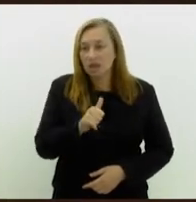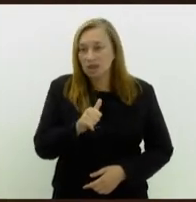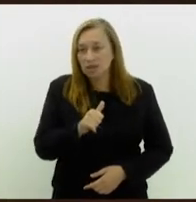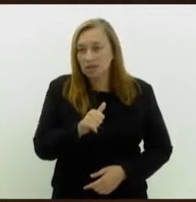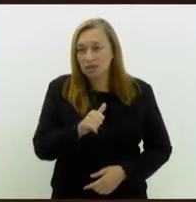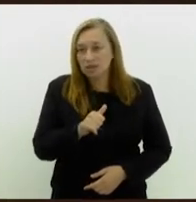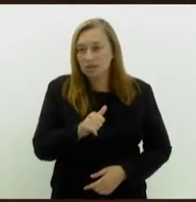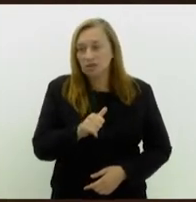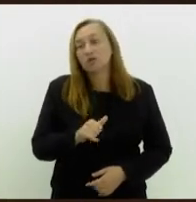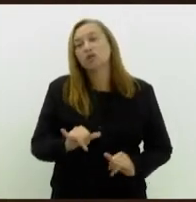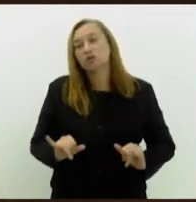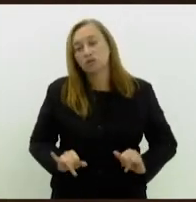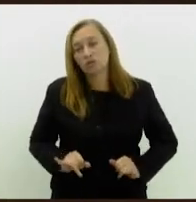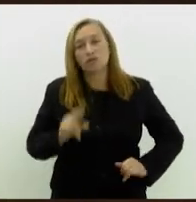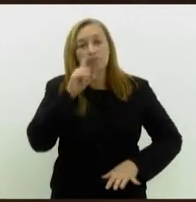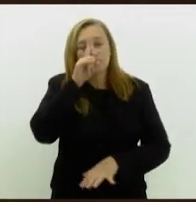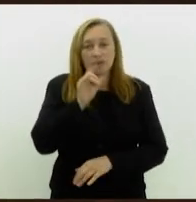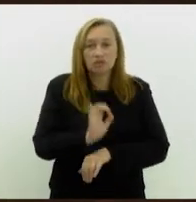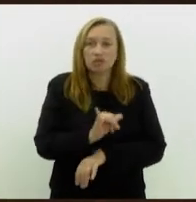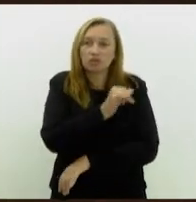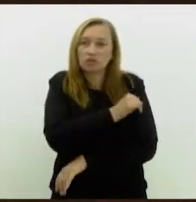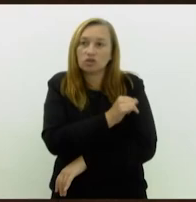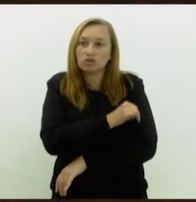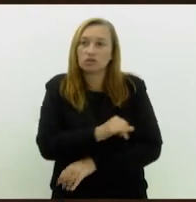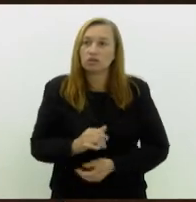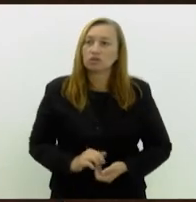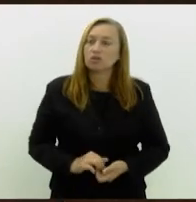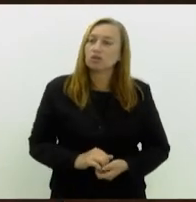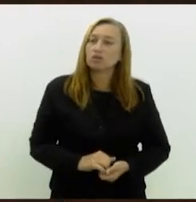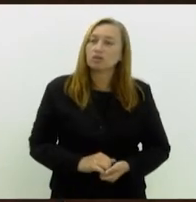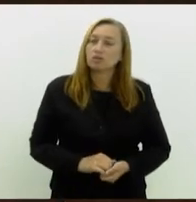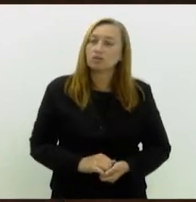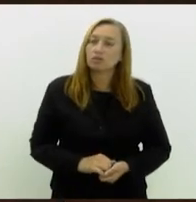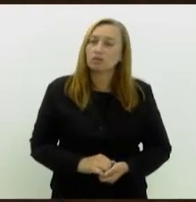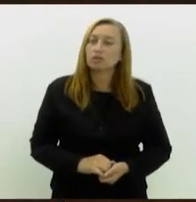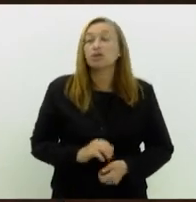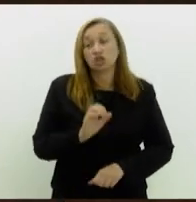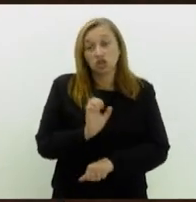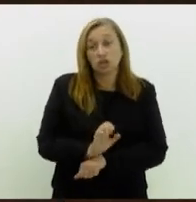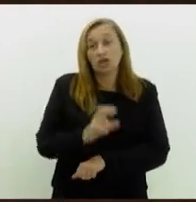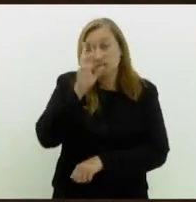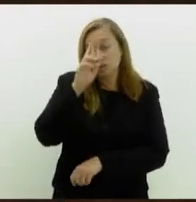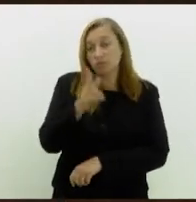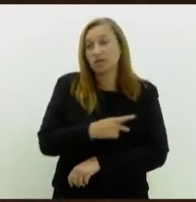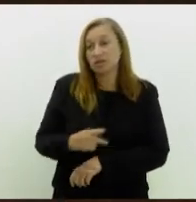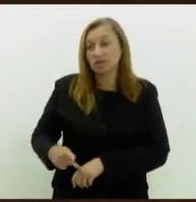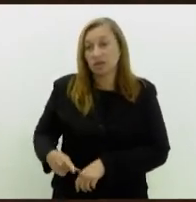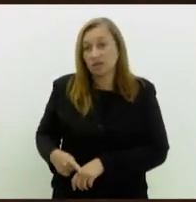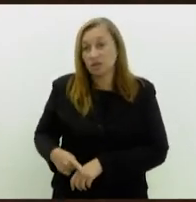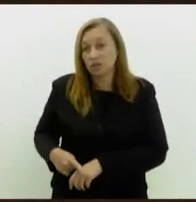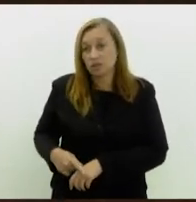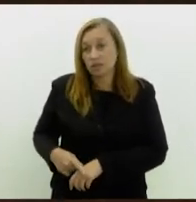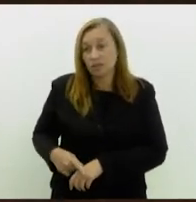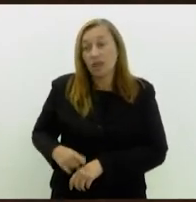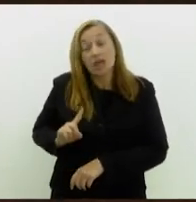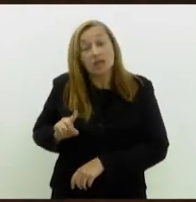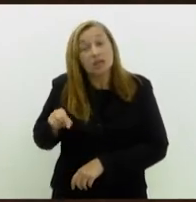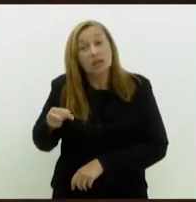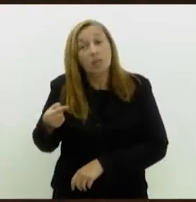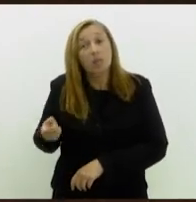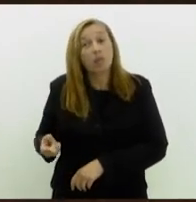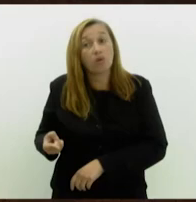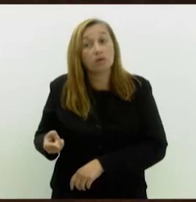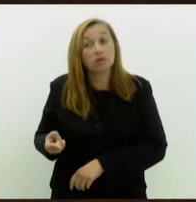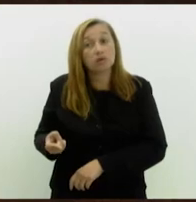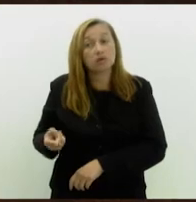situação de alto risco no Rio de Janeiro não à toa Esse é o estado senhora presidenta que depois e